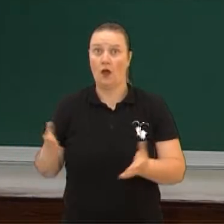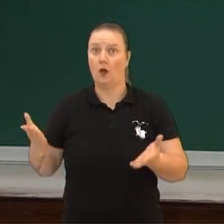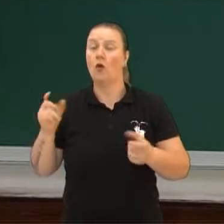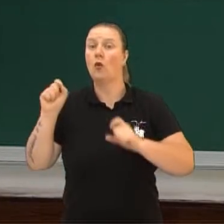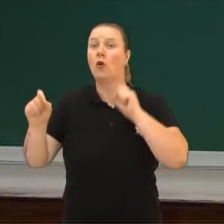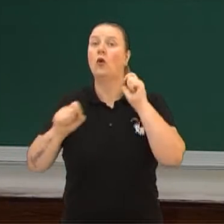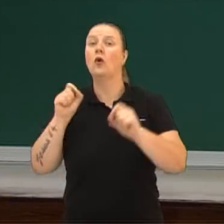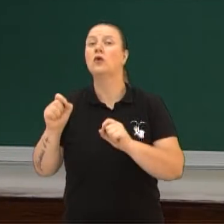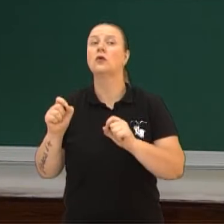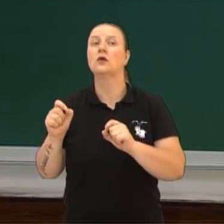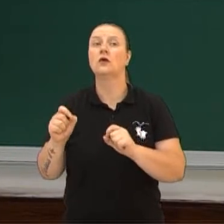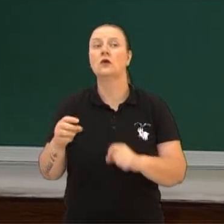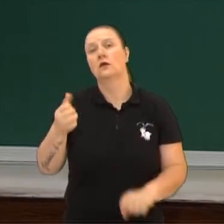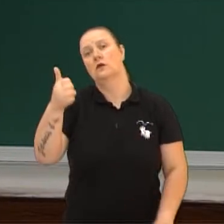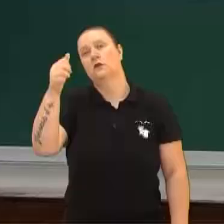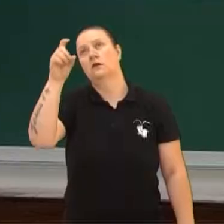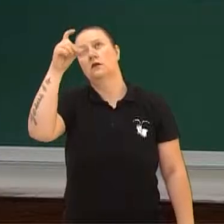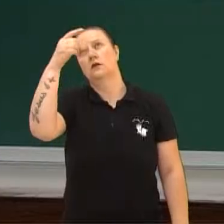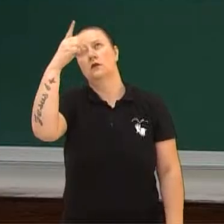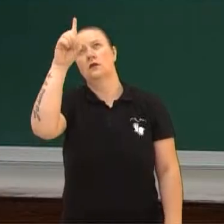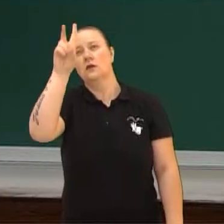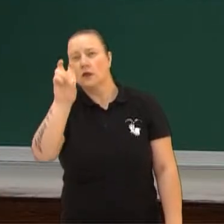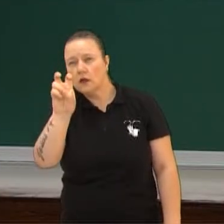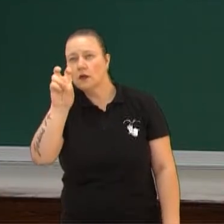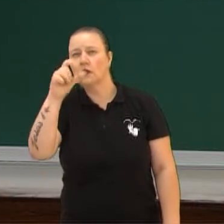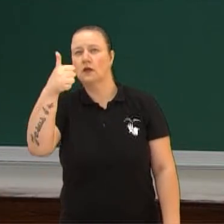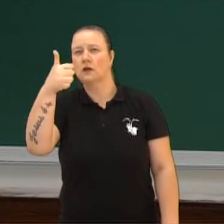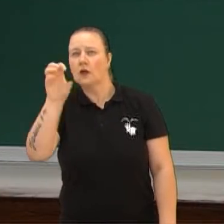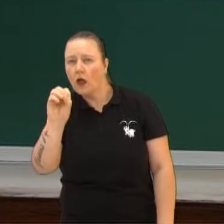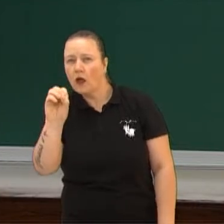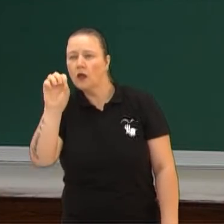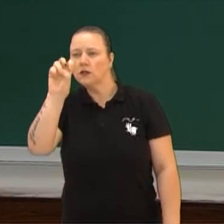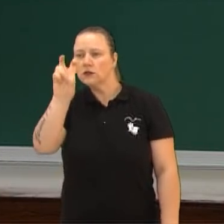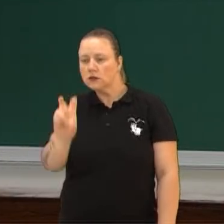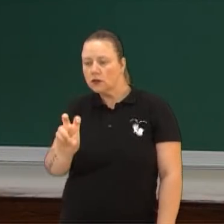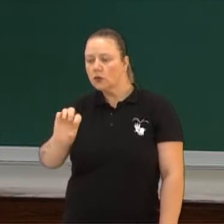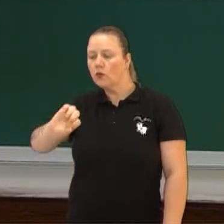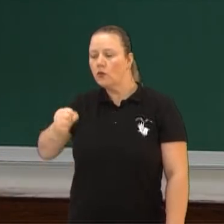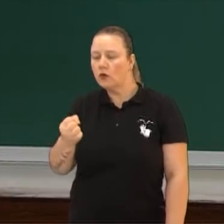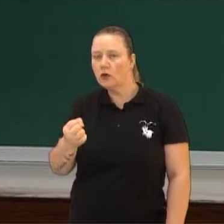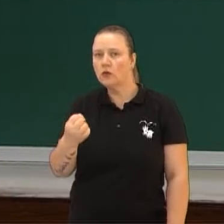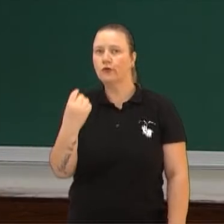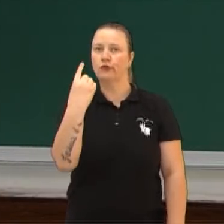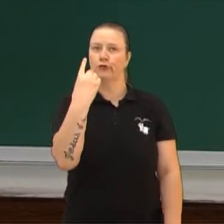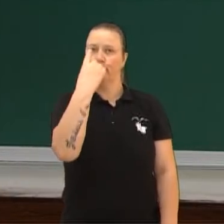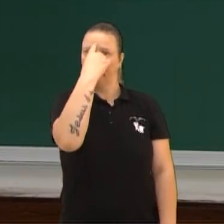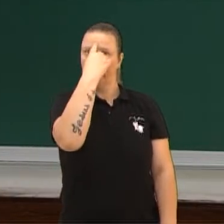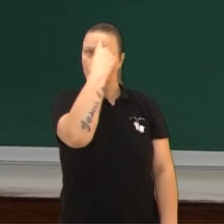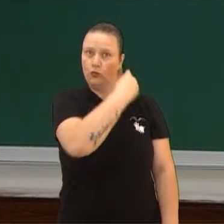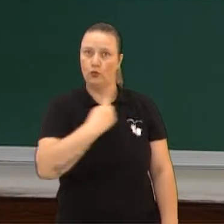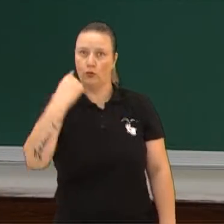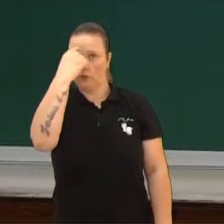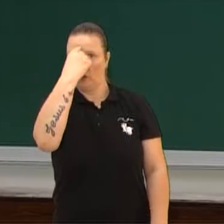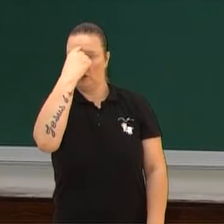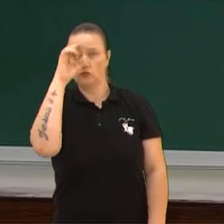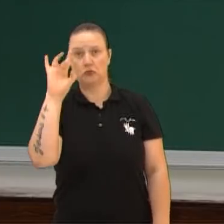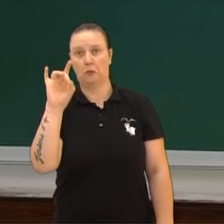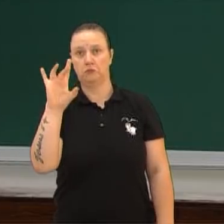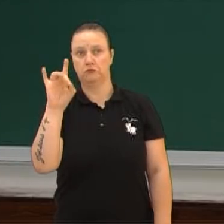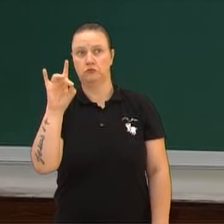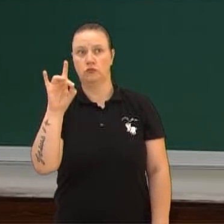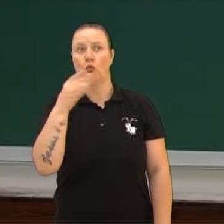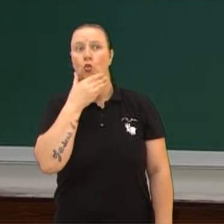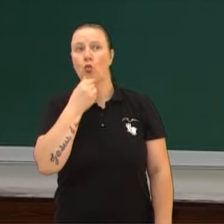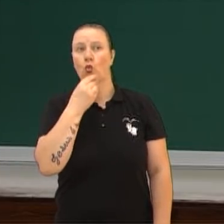lá, 15 horas, 10 horas, 5, 8, opa, achei aqui, 1 hora. Então, quem que gastou menos tempo?